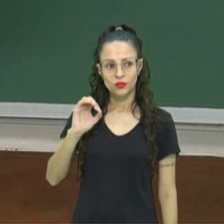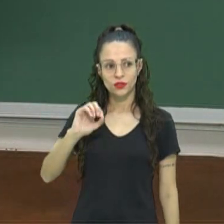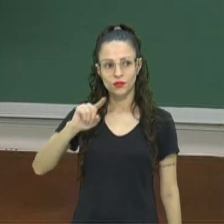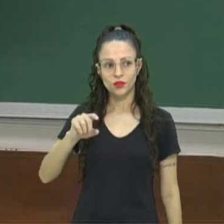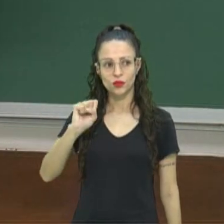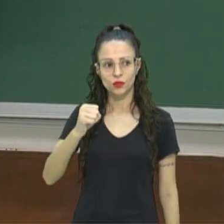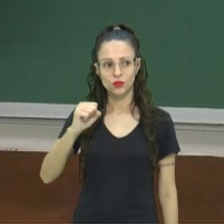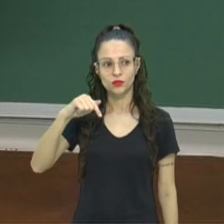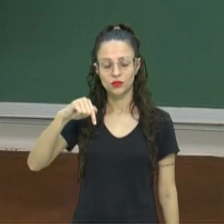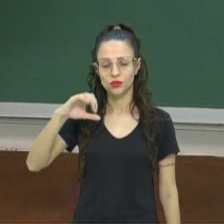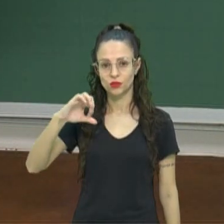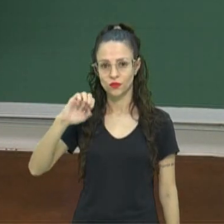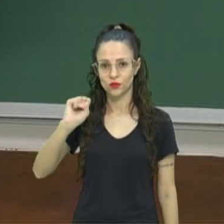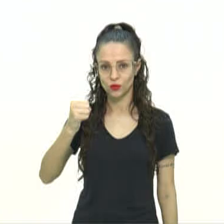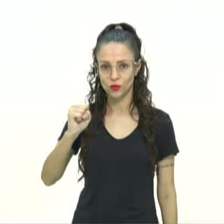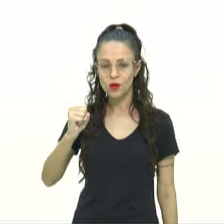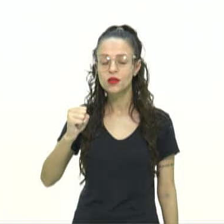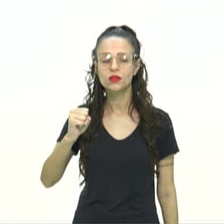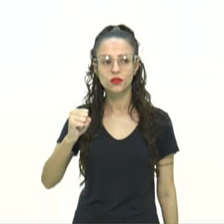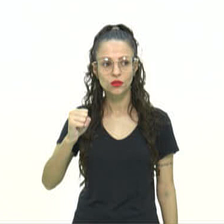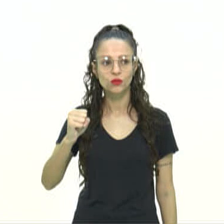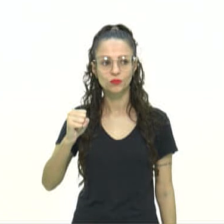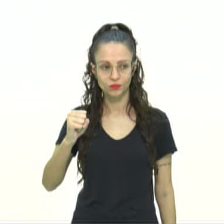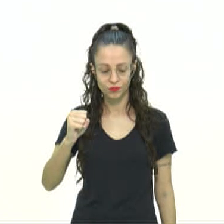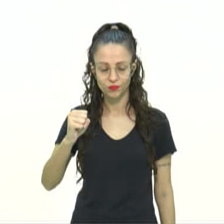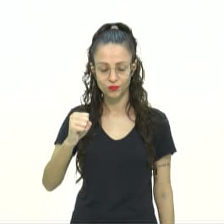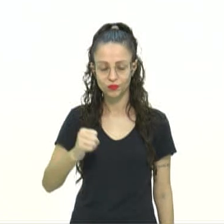Tirando esse número dessa área total,